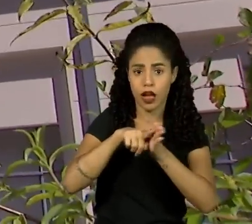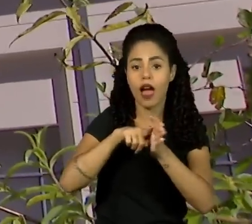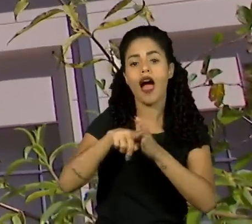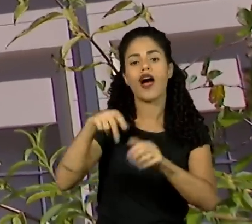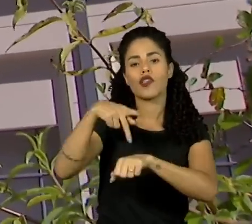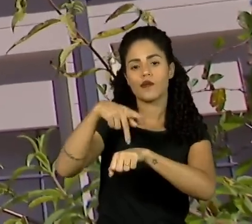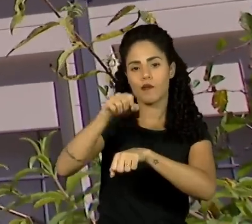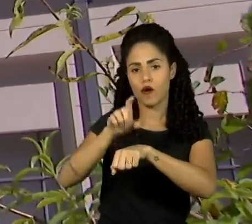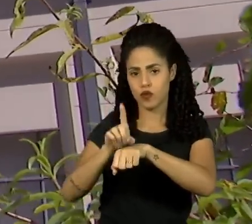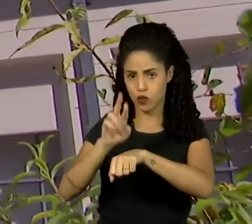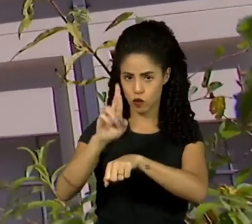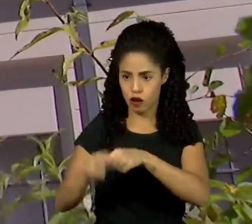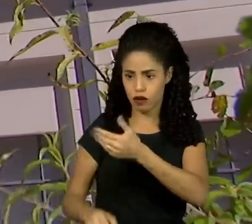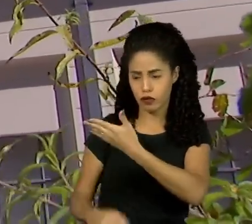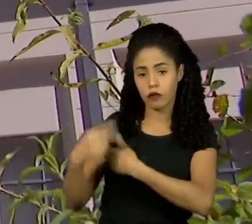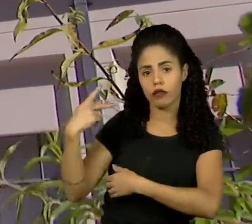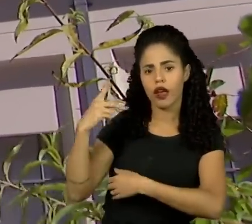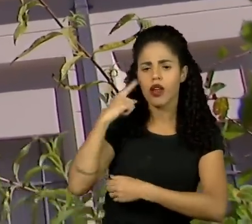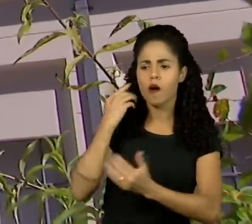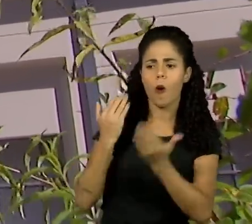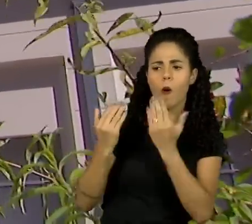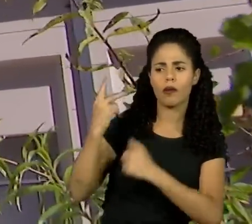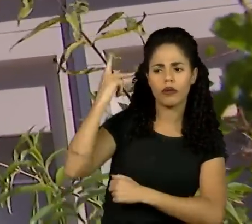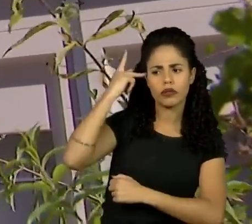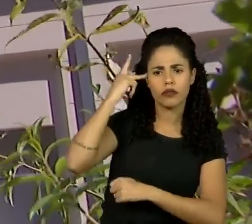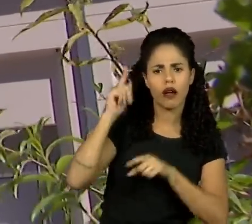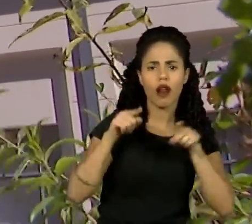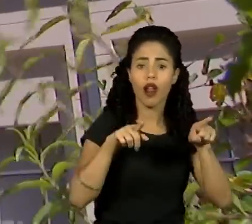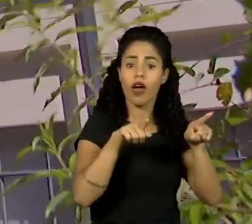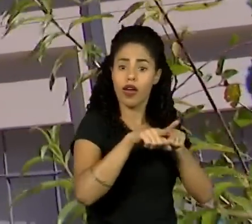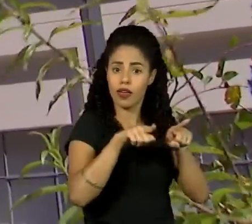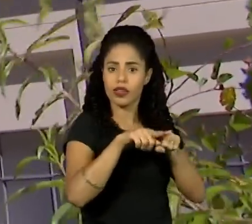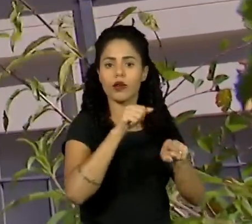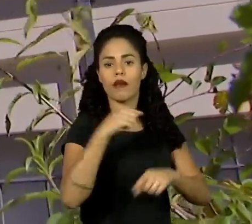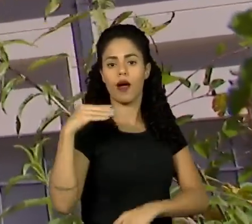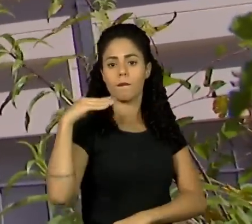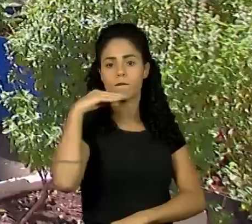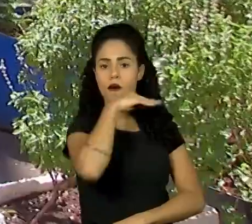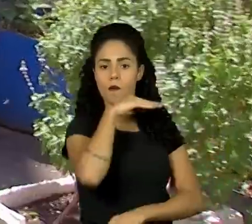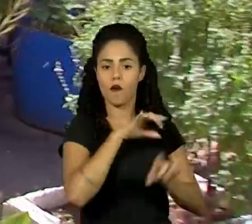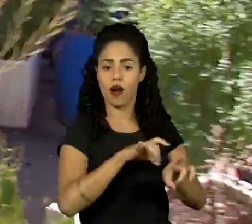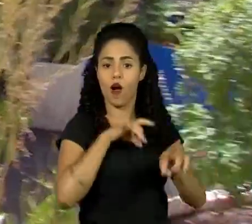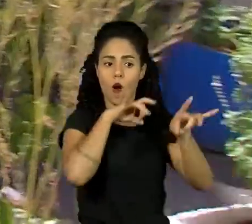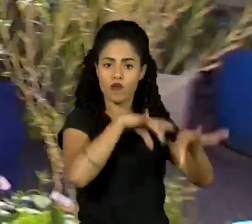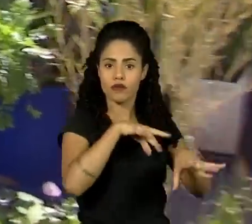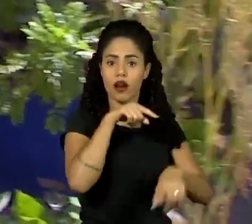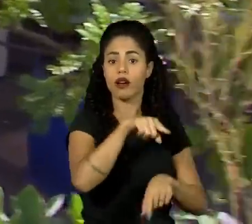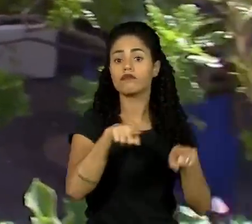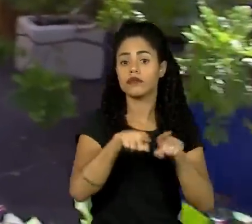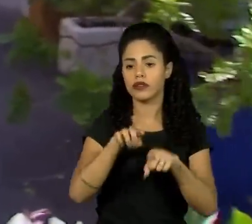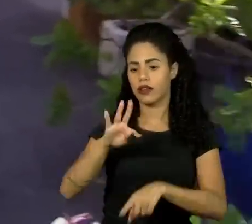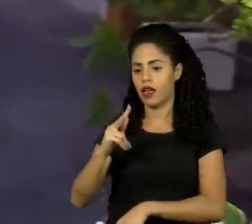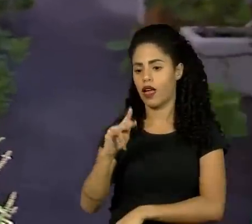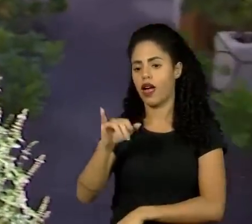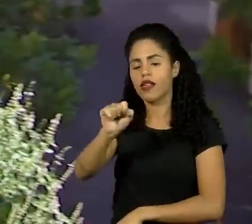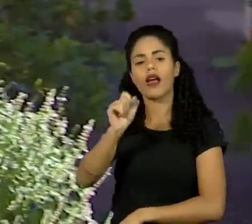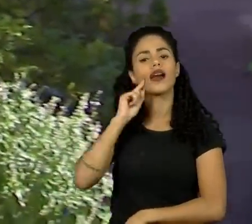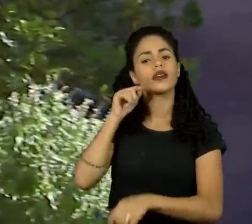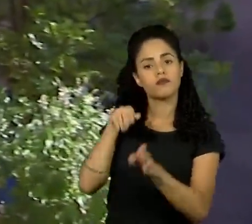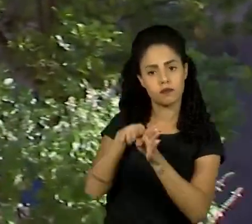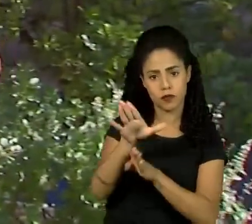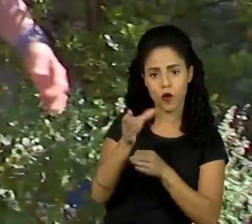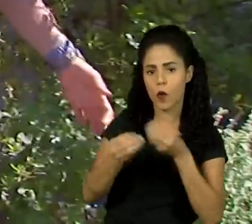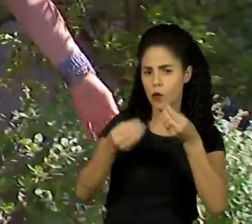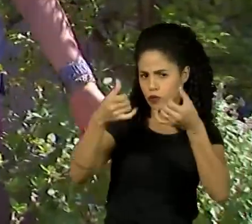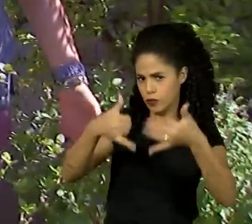pós-doutorado, comparou as da capital paulista com as de Melbourne, na Austrália. A professora Thaís Mauad foi a orientadora.